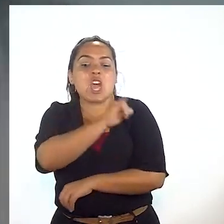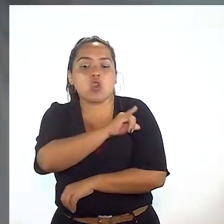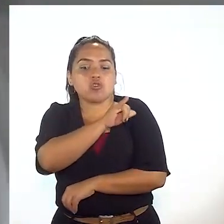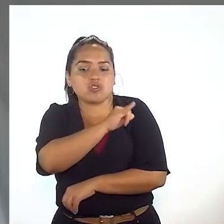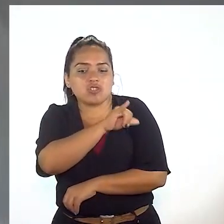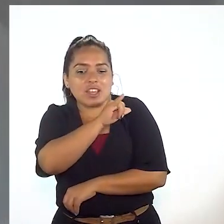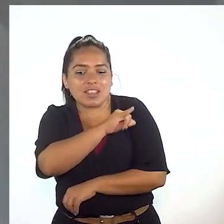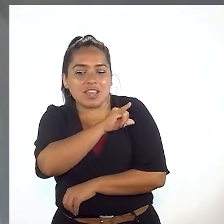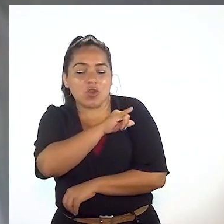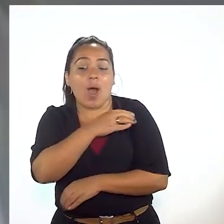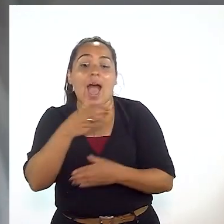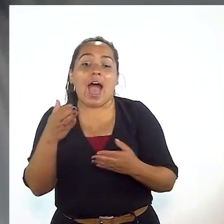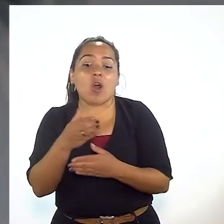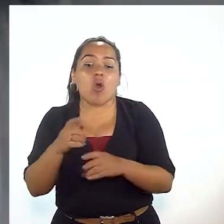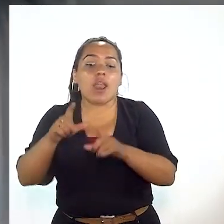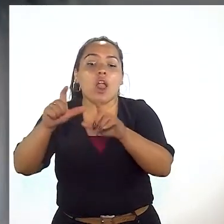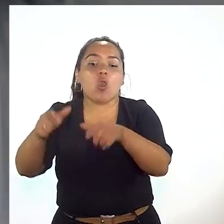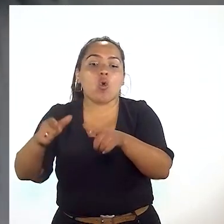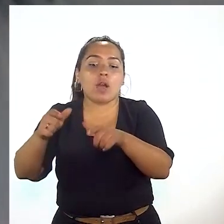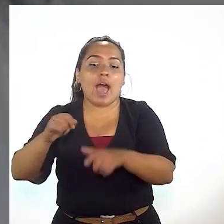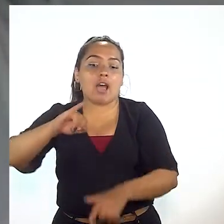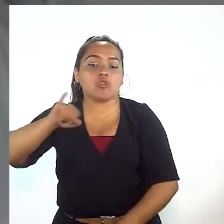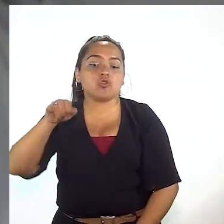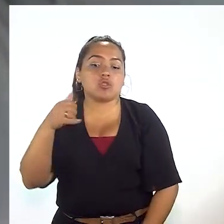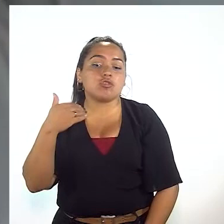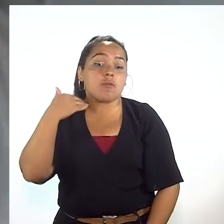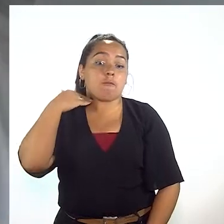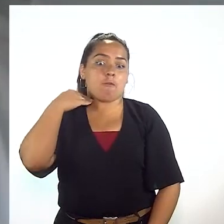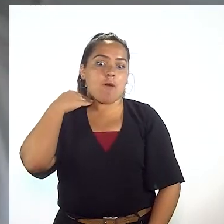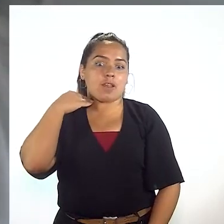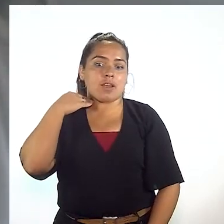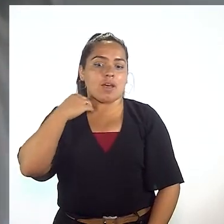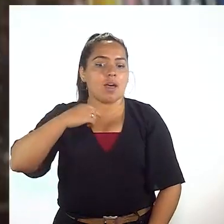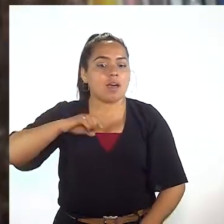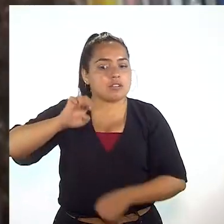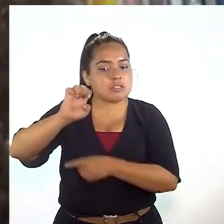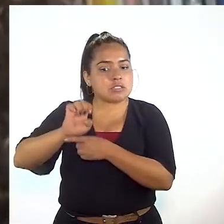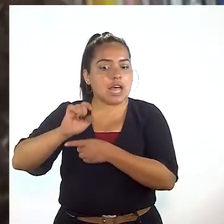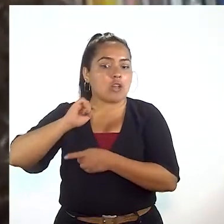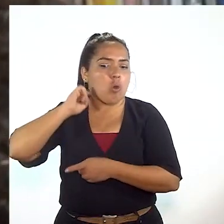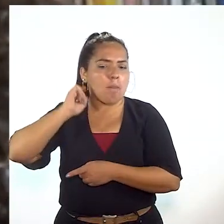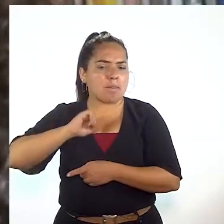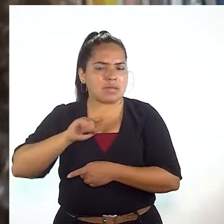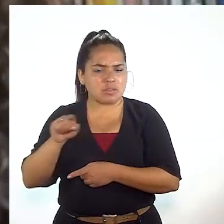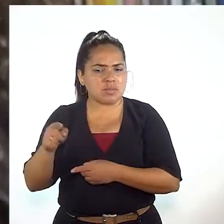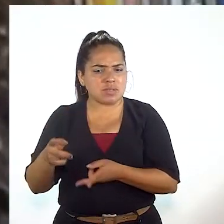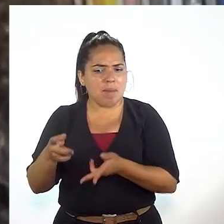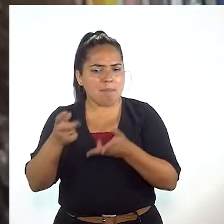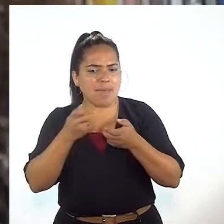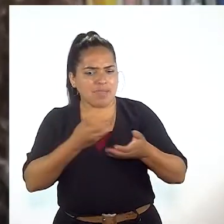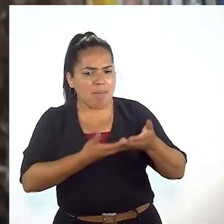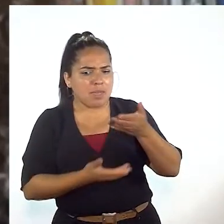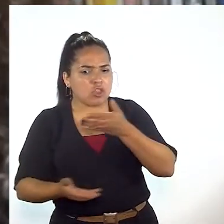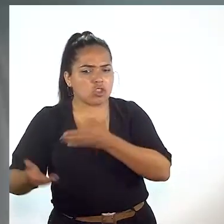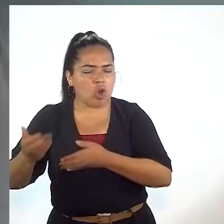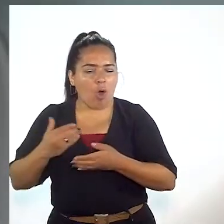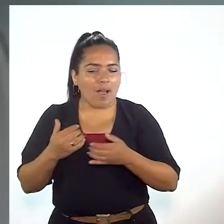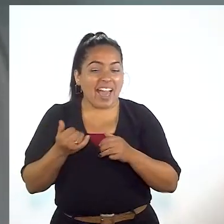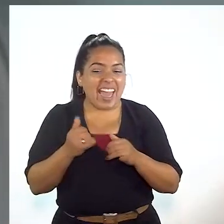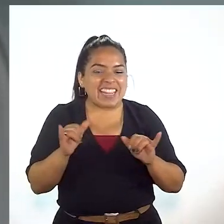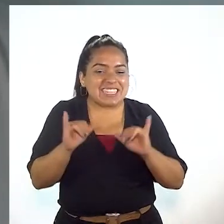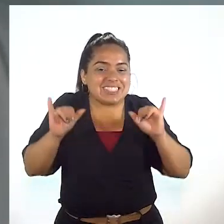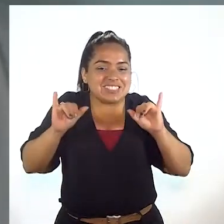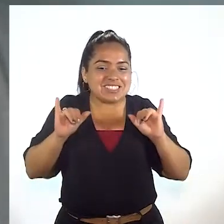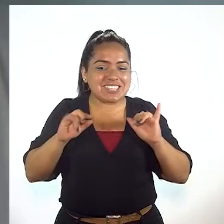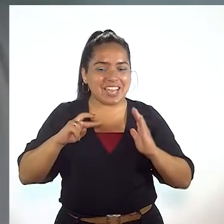Janeiro, da região metropolitana, já foi lá para a nossa zona carioca de Minas, que é Juiz de Fora. Como é que você percebe